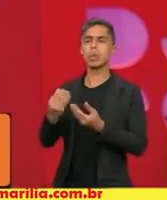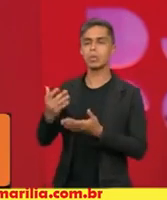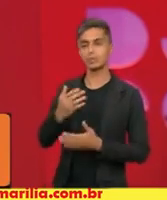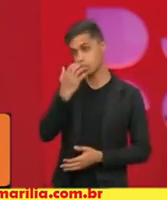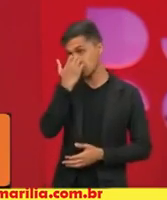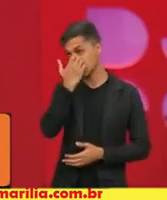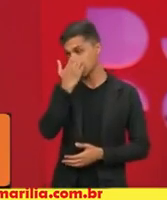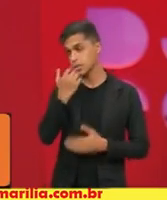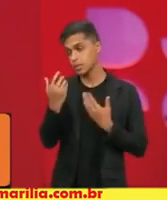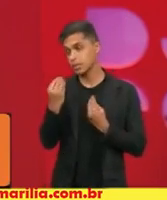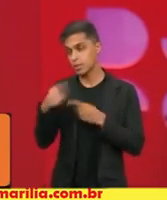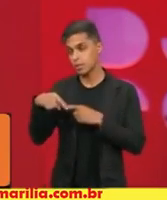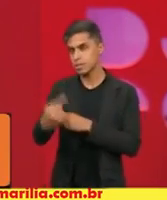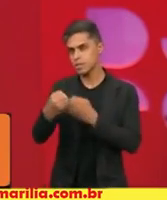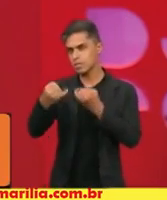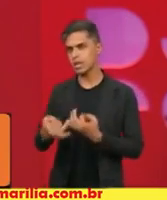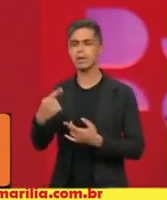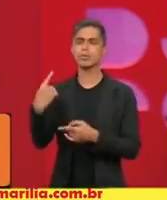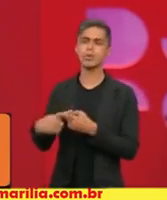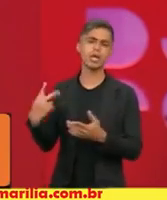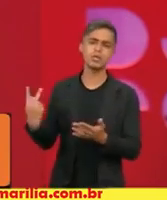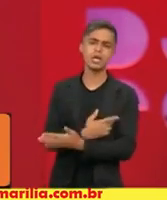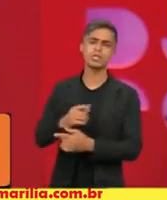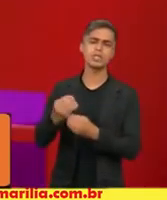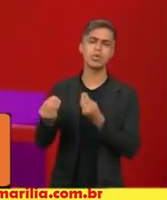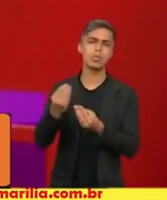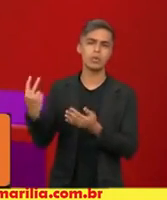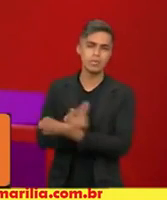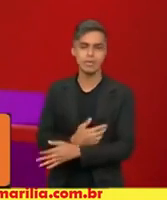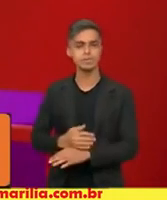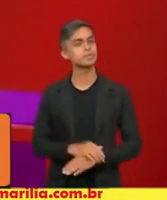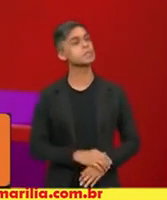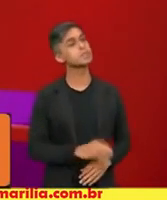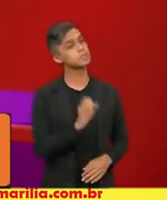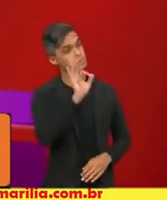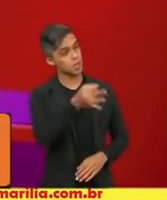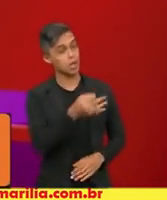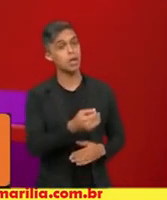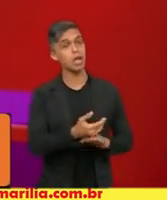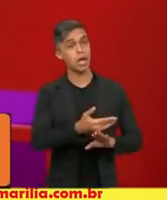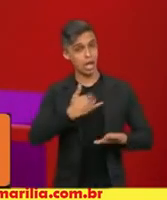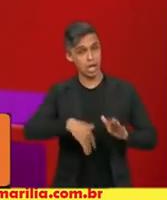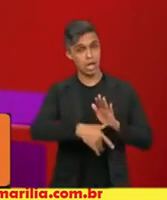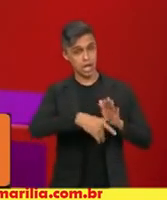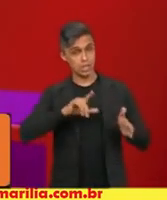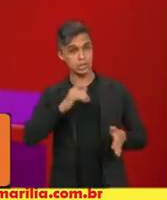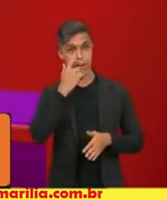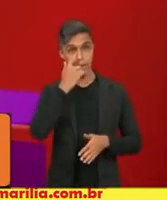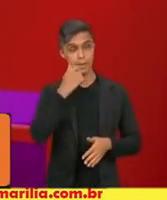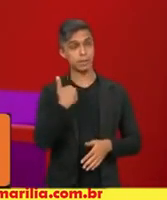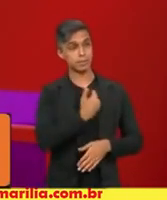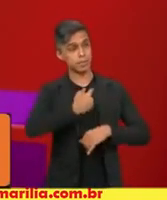entrar na proclamação, no porquê ela acontece e como ela acontece. Perfeito. Era um país muito desgastado, né, devido a um conflito